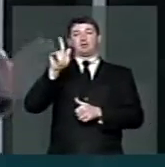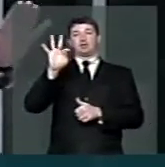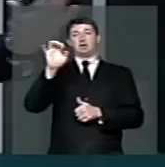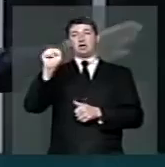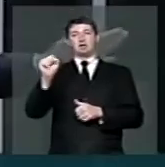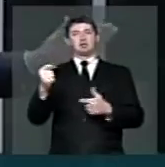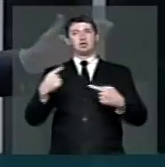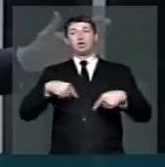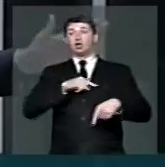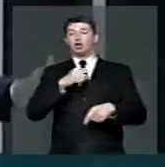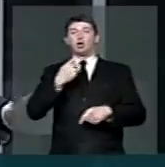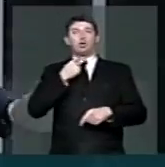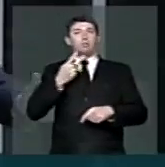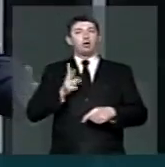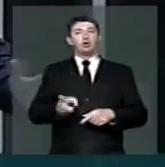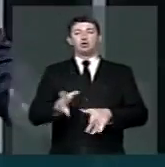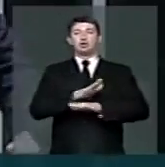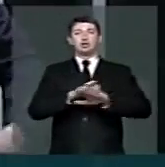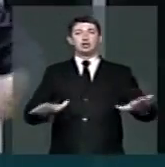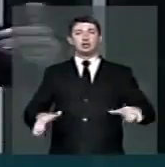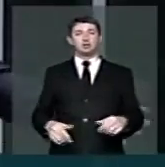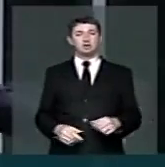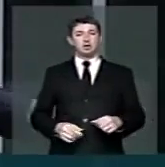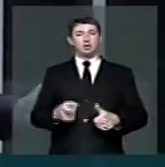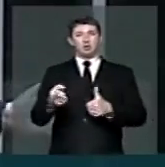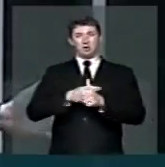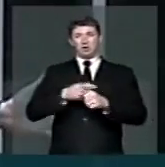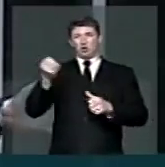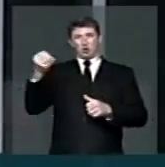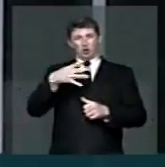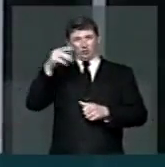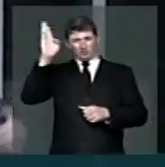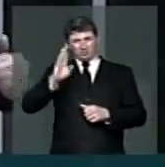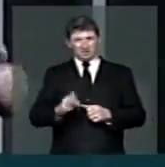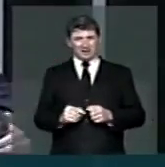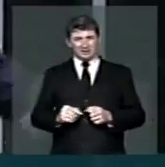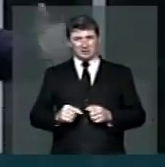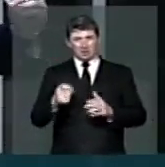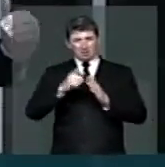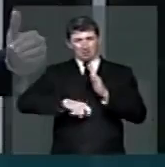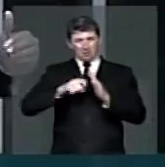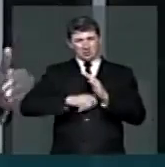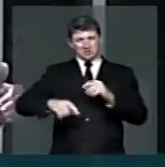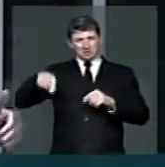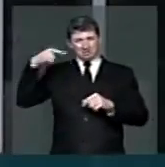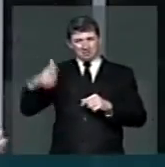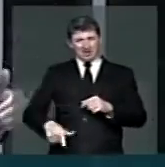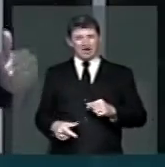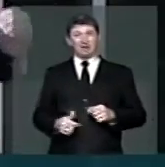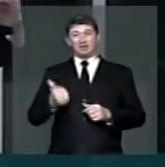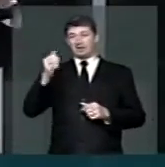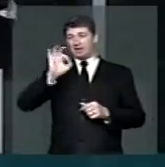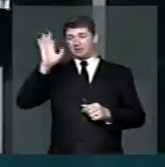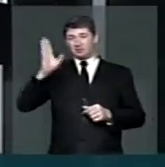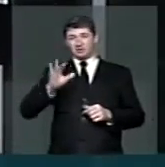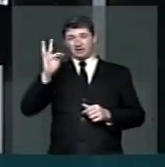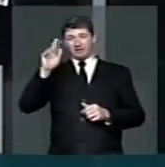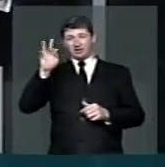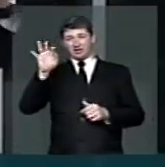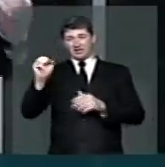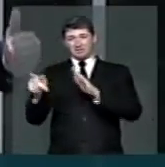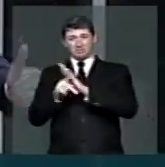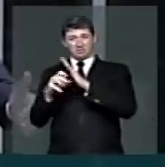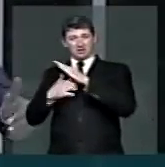Nós não podemos mais permitir a criação de um novo imposto no nosso país. A questão dos 10% é uma questão que, quando